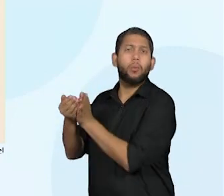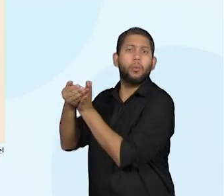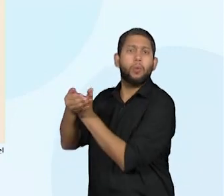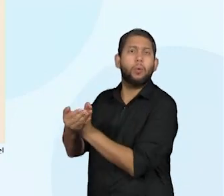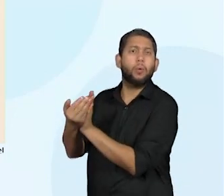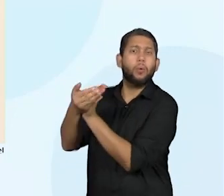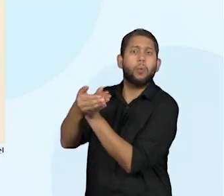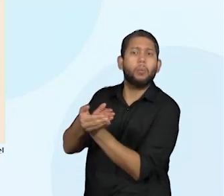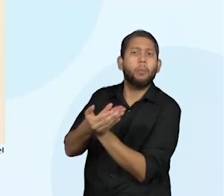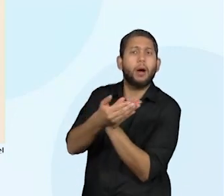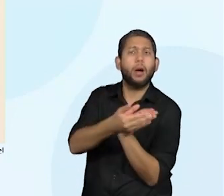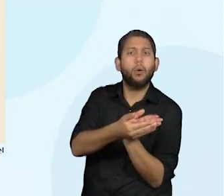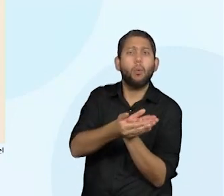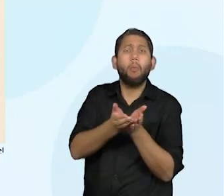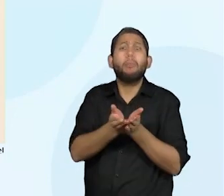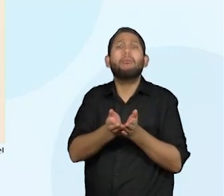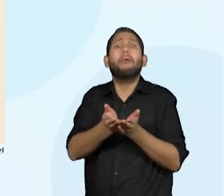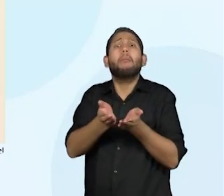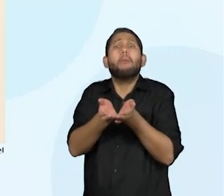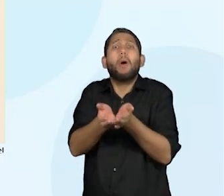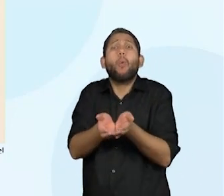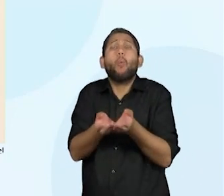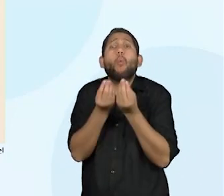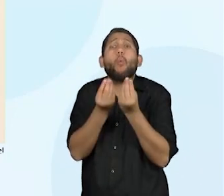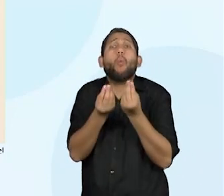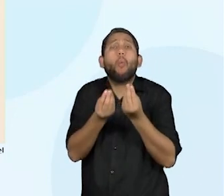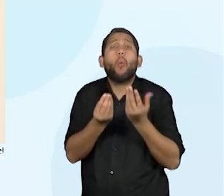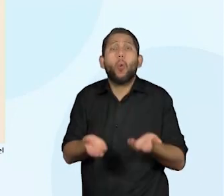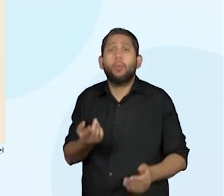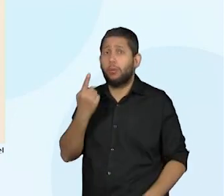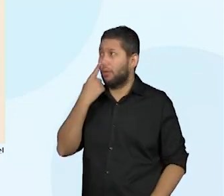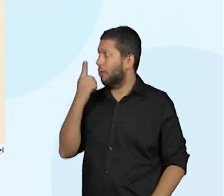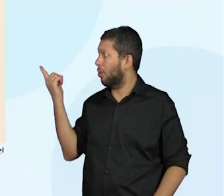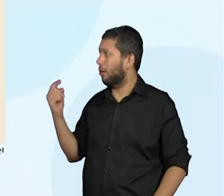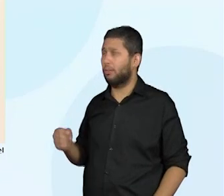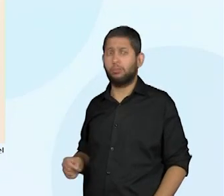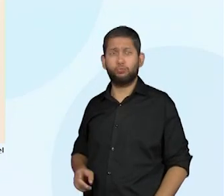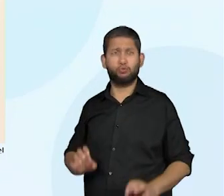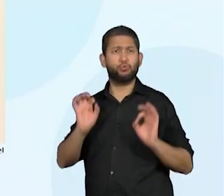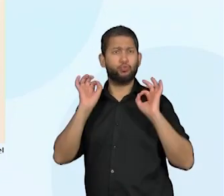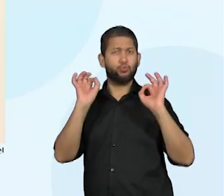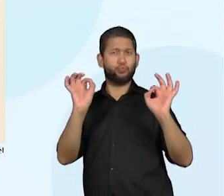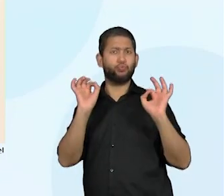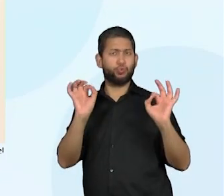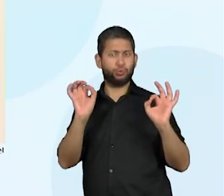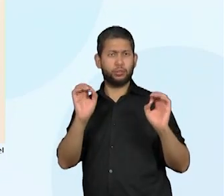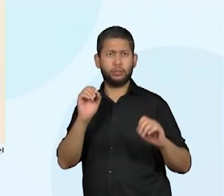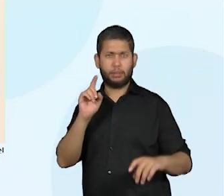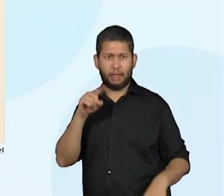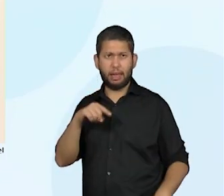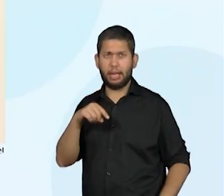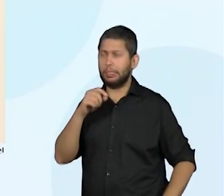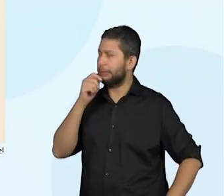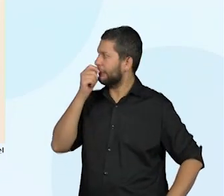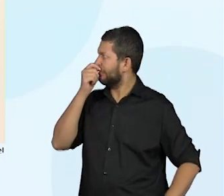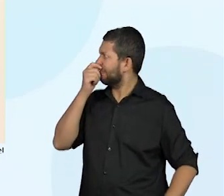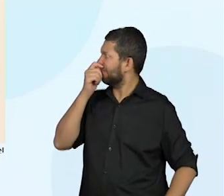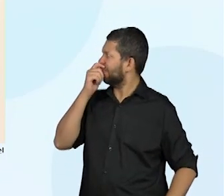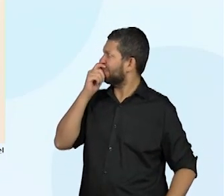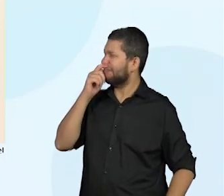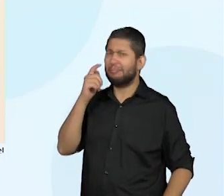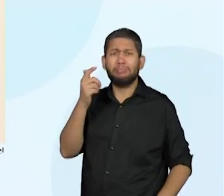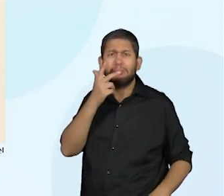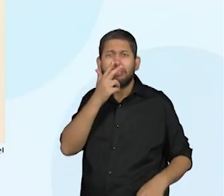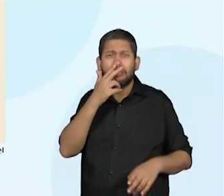nas embarcações para o Brasil. A gente percebe aí que não há embarcações luxuosas, são embarcações precárias, onde